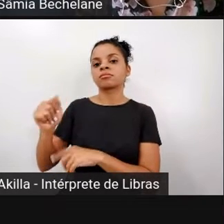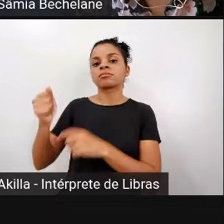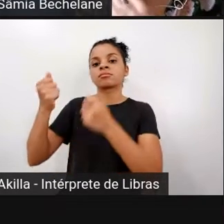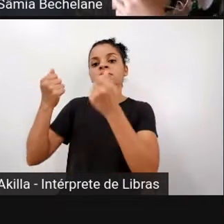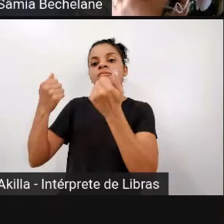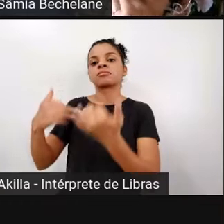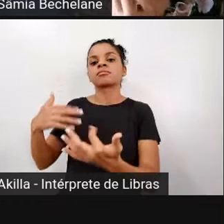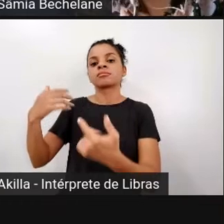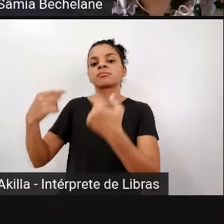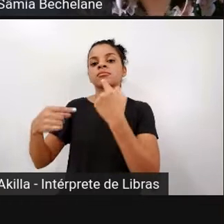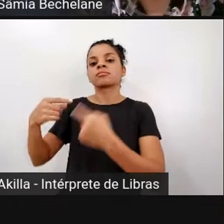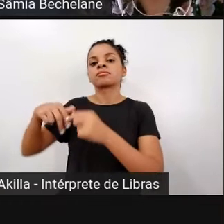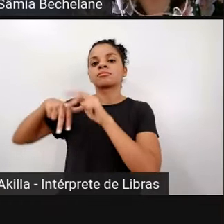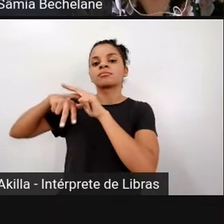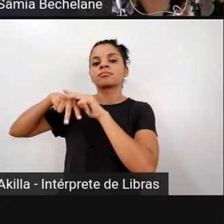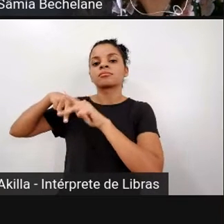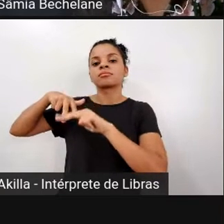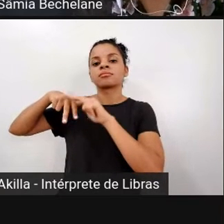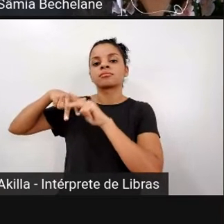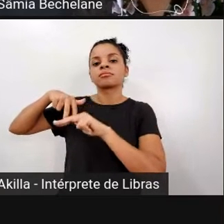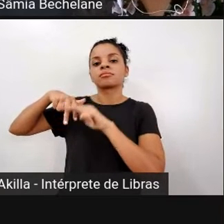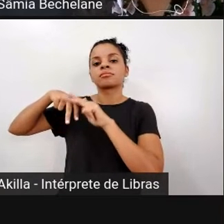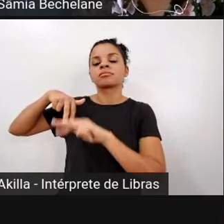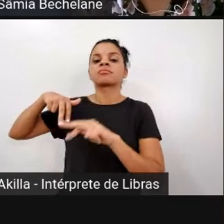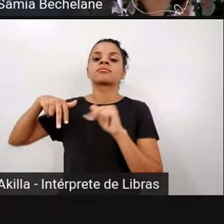tem feito, inclusive, um dos projetos